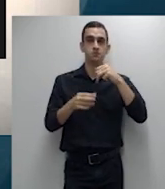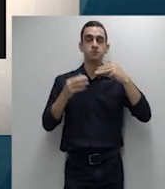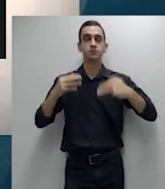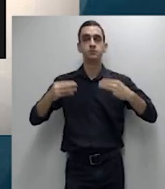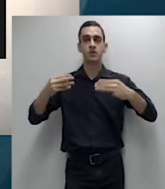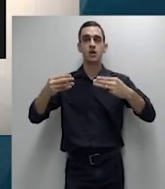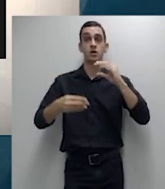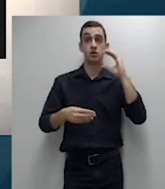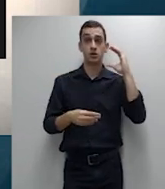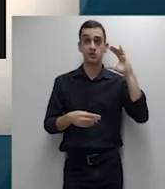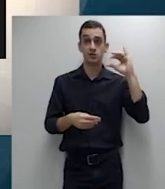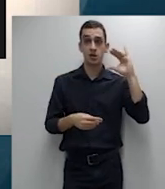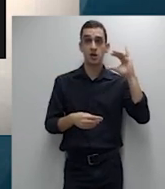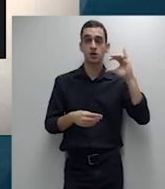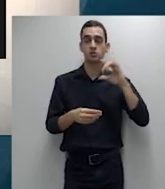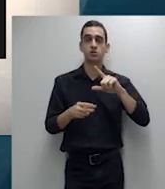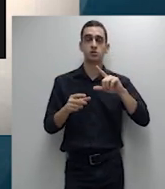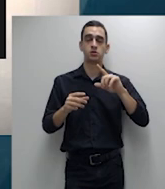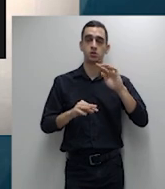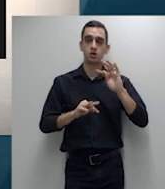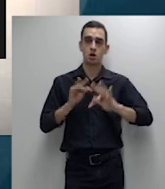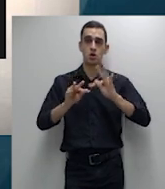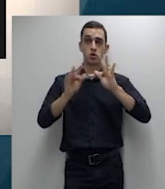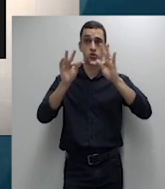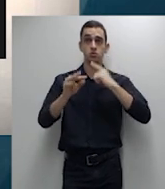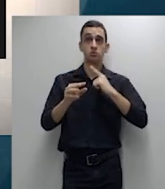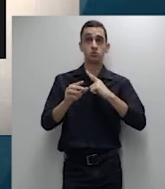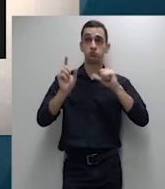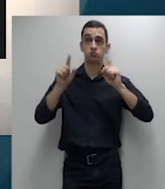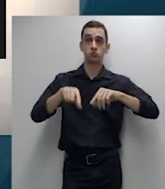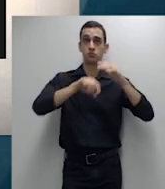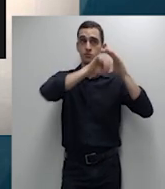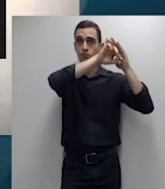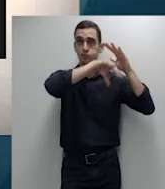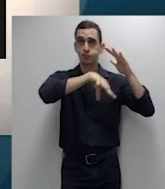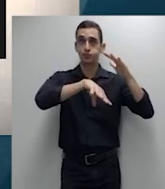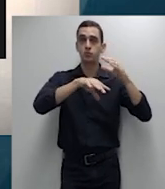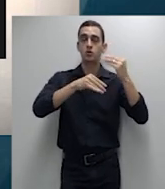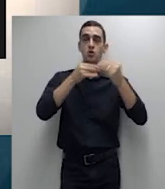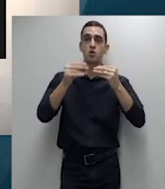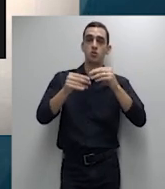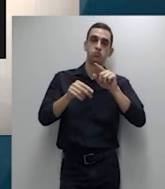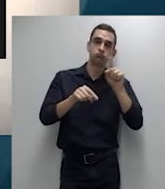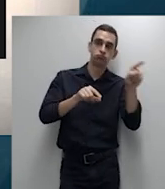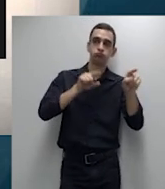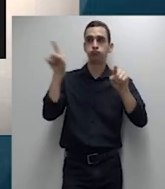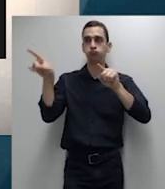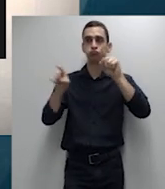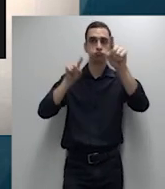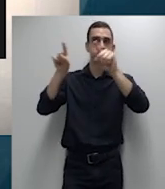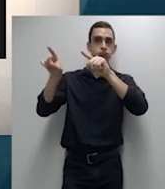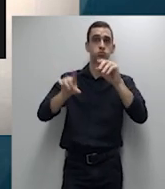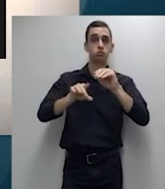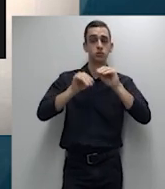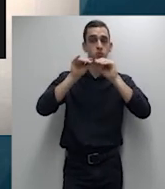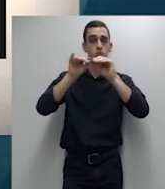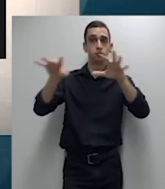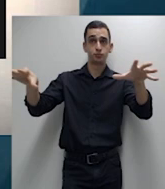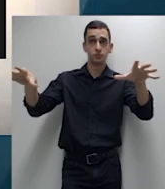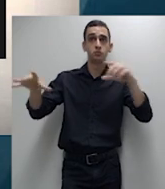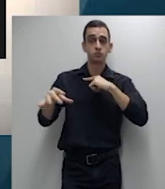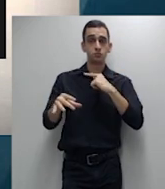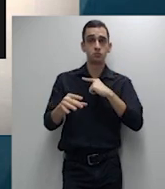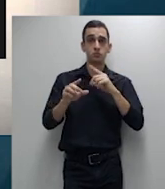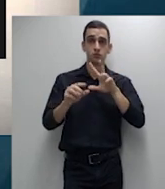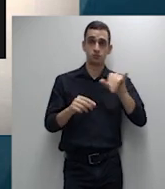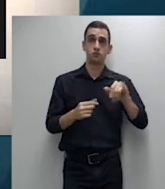para direcionamento do sinal e vamos já foi dito também nem poderia a